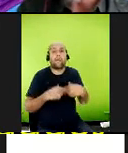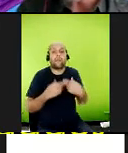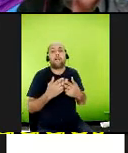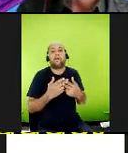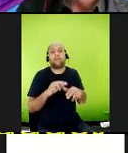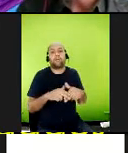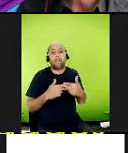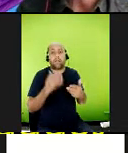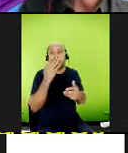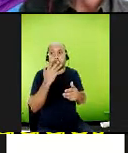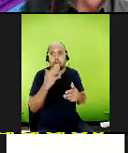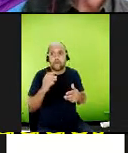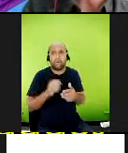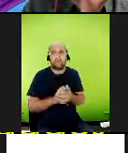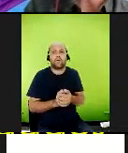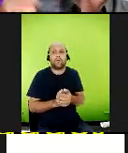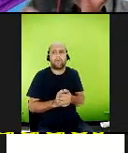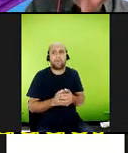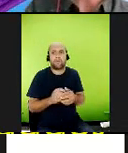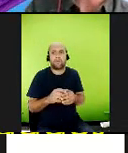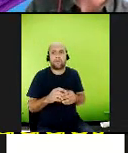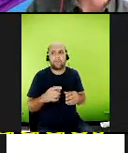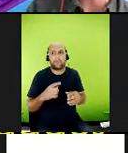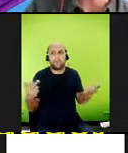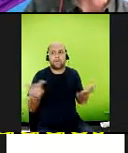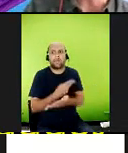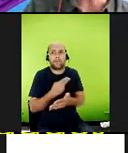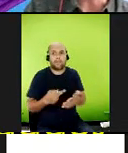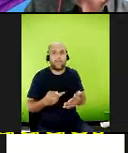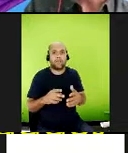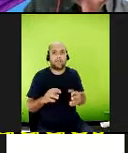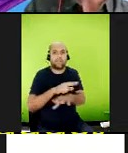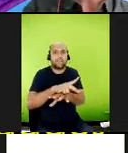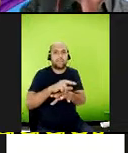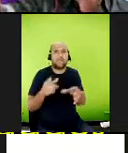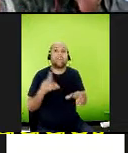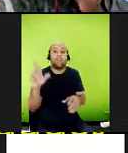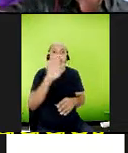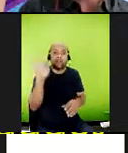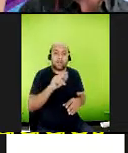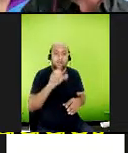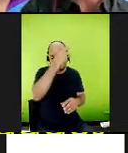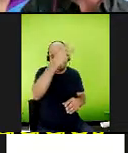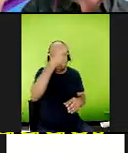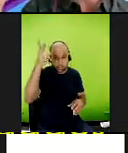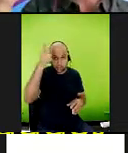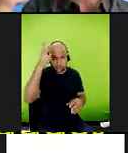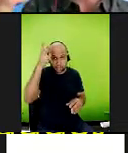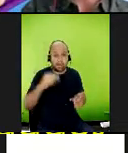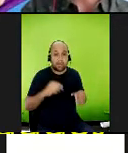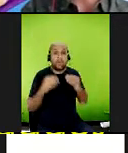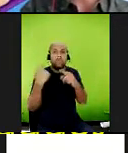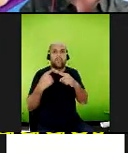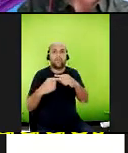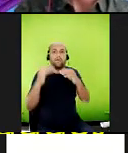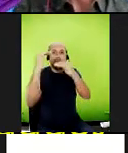escolher a cor da pele não tem para onde correr então suja aí principalmente nas universidades públicas onde você baixa a régua de aprovar